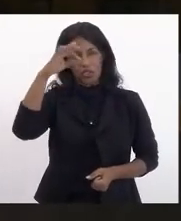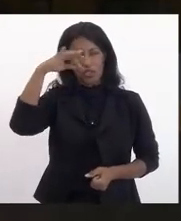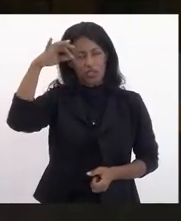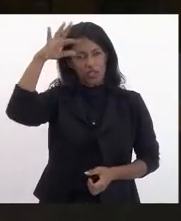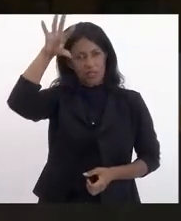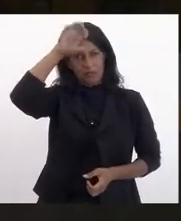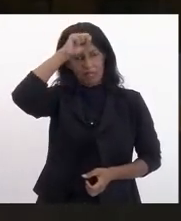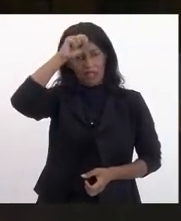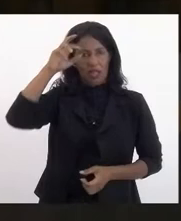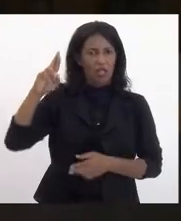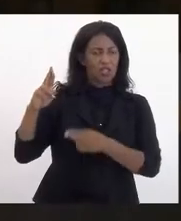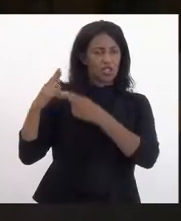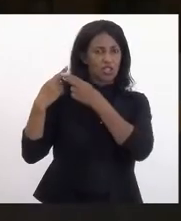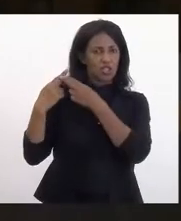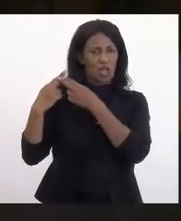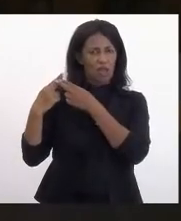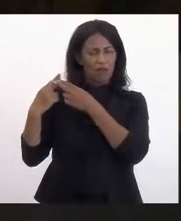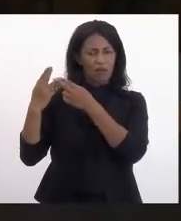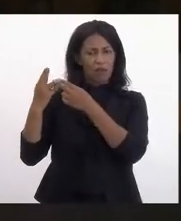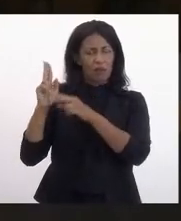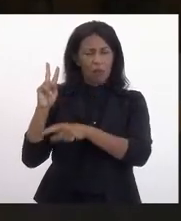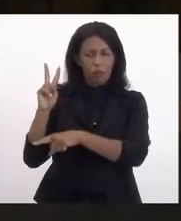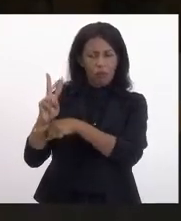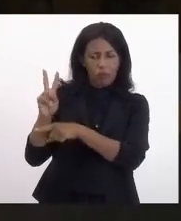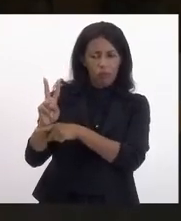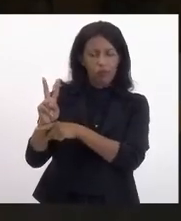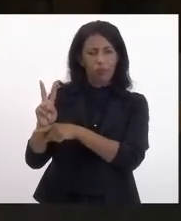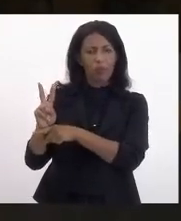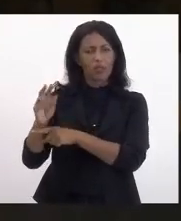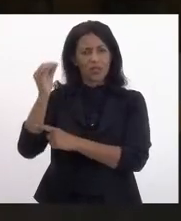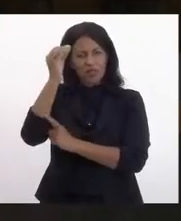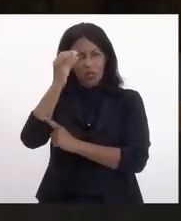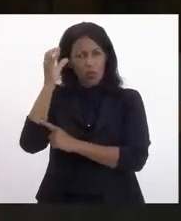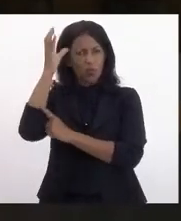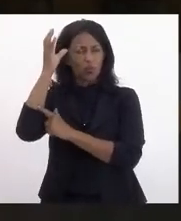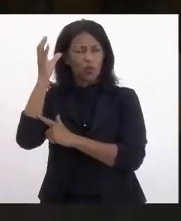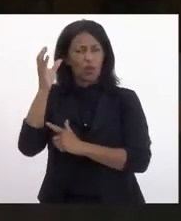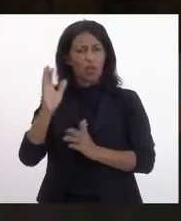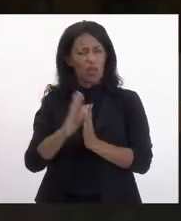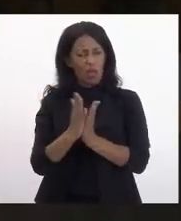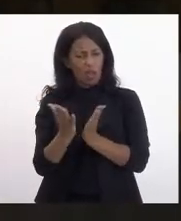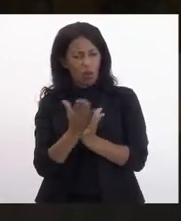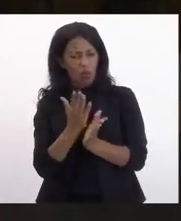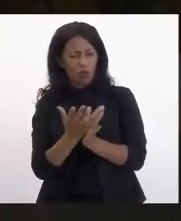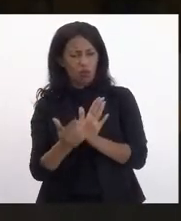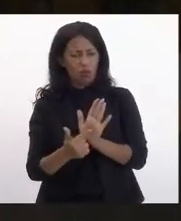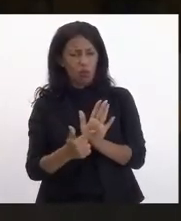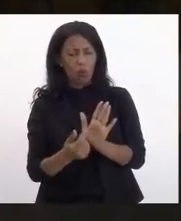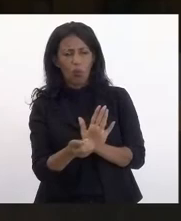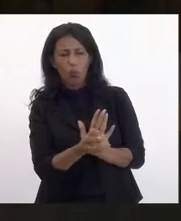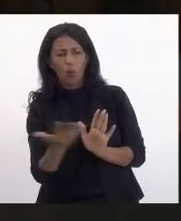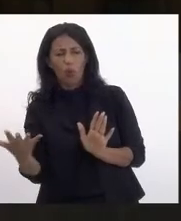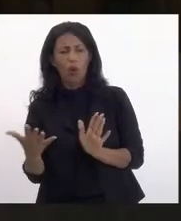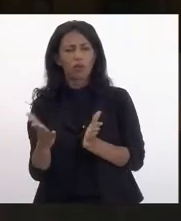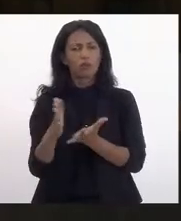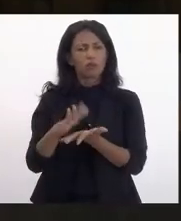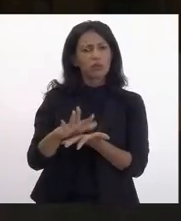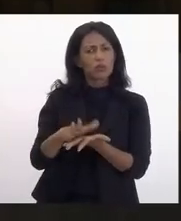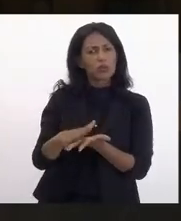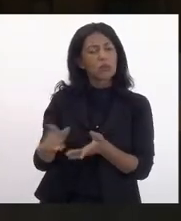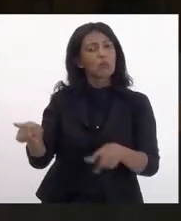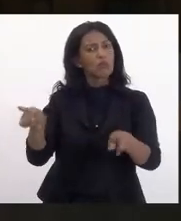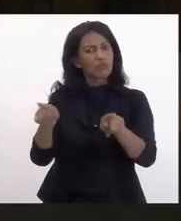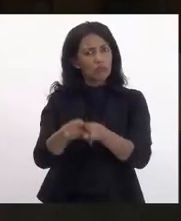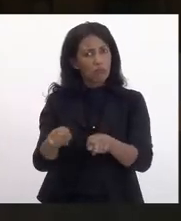chefes de terreiro, na defesa dessa cultura tão importante. É um livro de ficção, mas mostra o quanto o samba foi